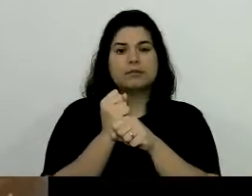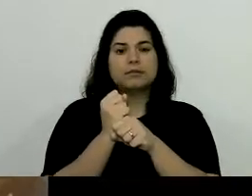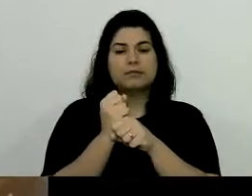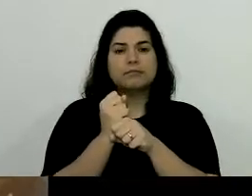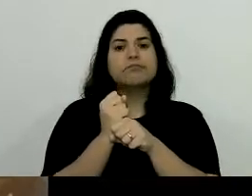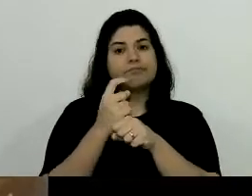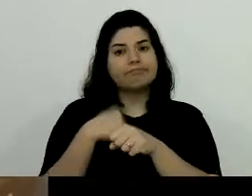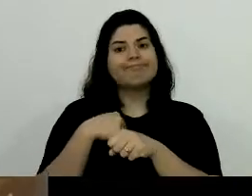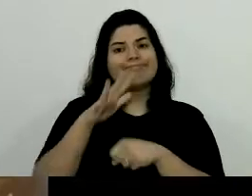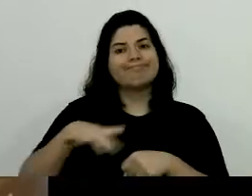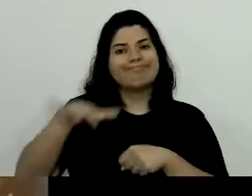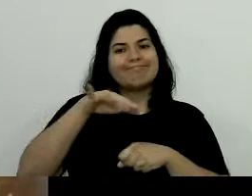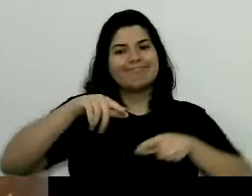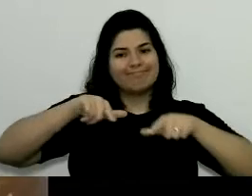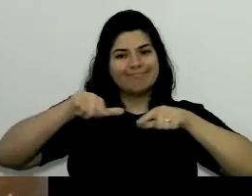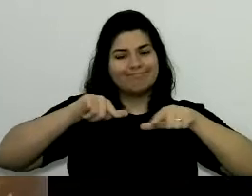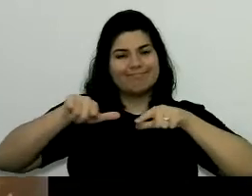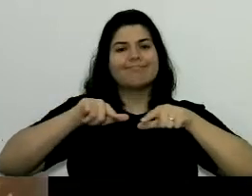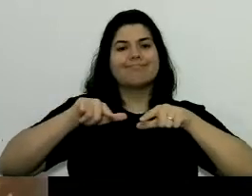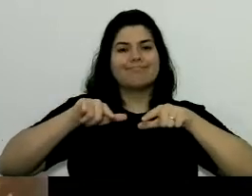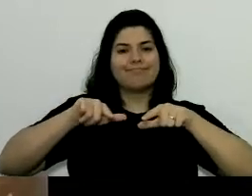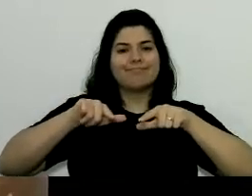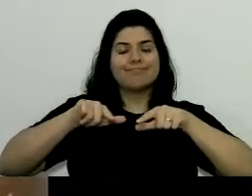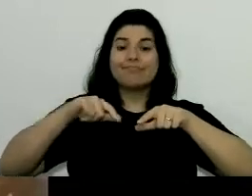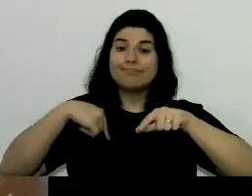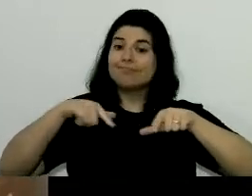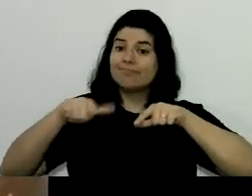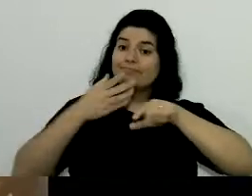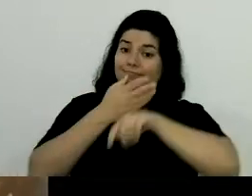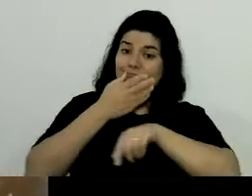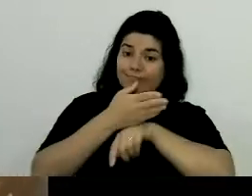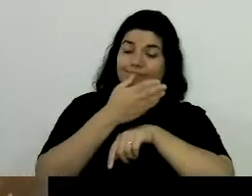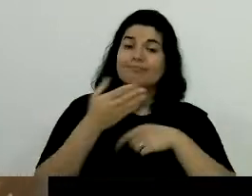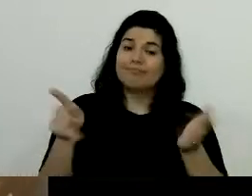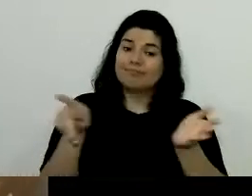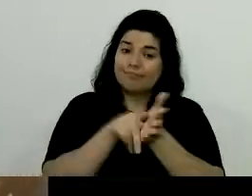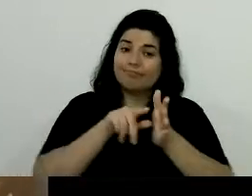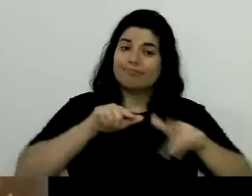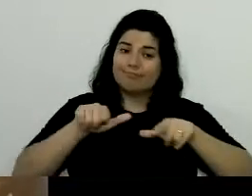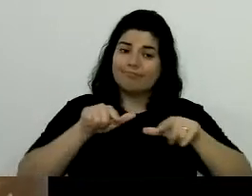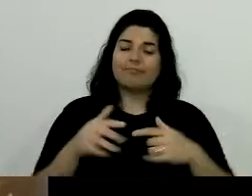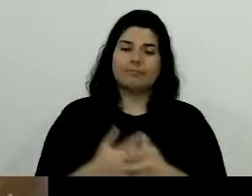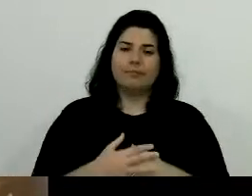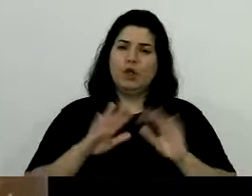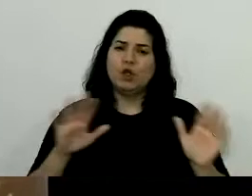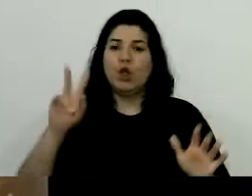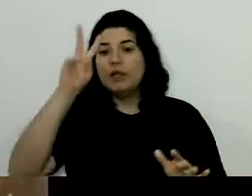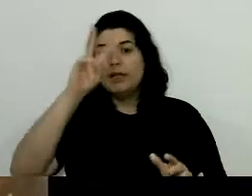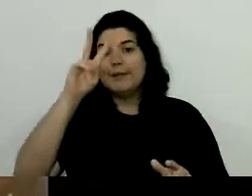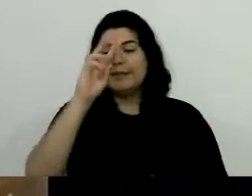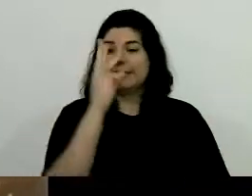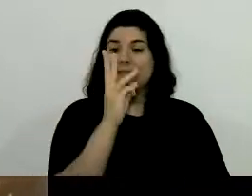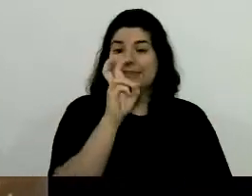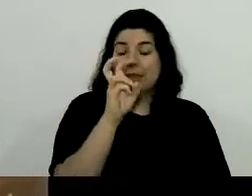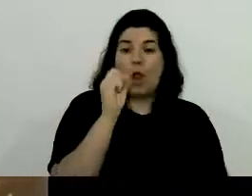que eu estou nessa área, né, que eu estou participando desse ofício. Só lembrando algumas coisas de 35